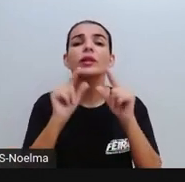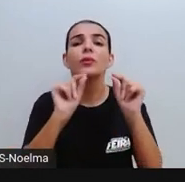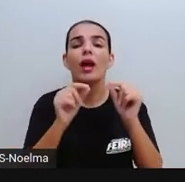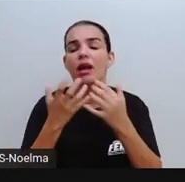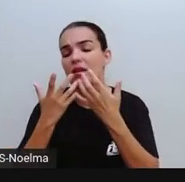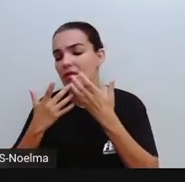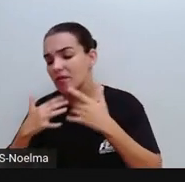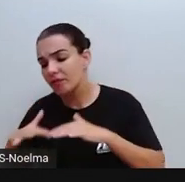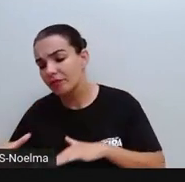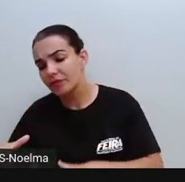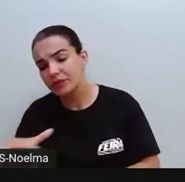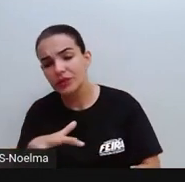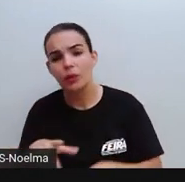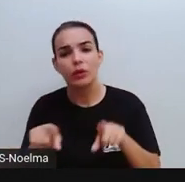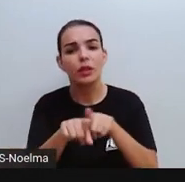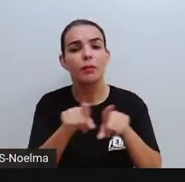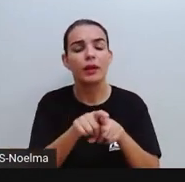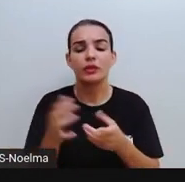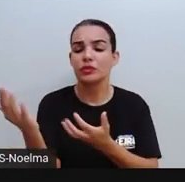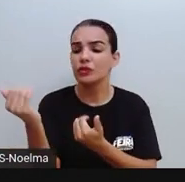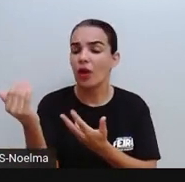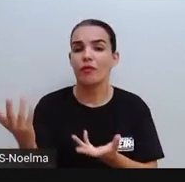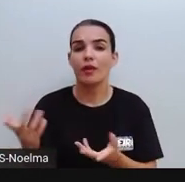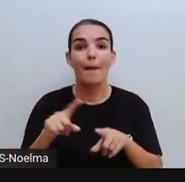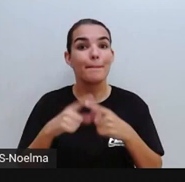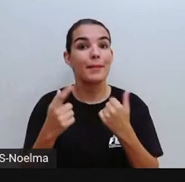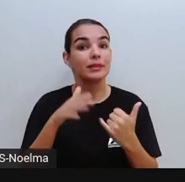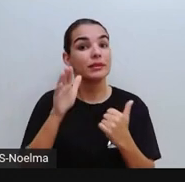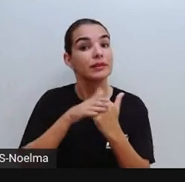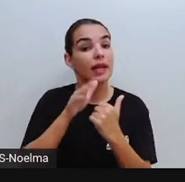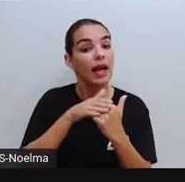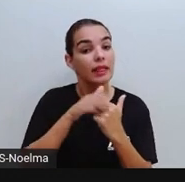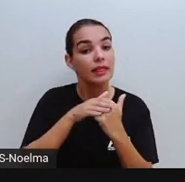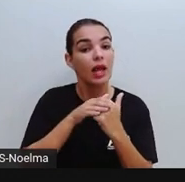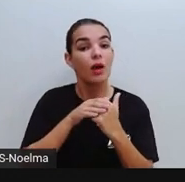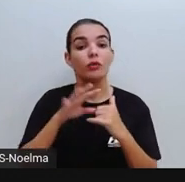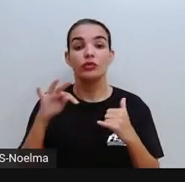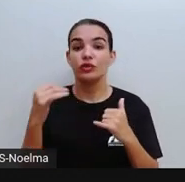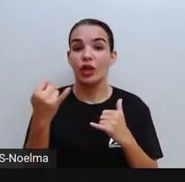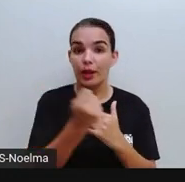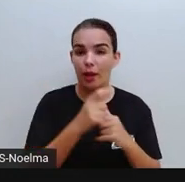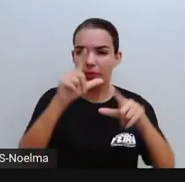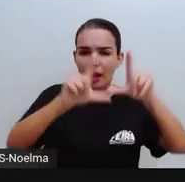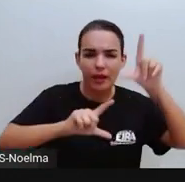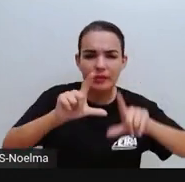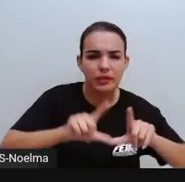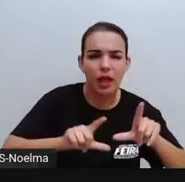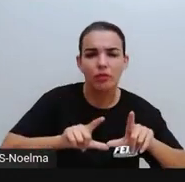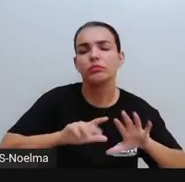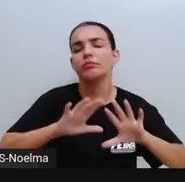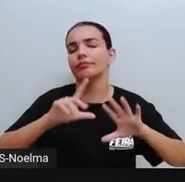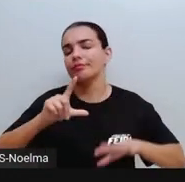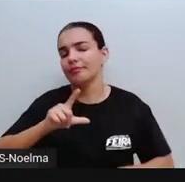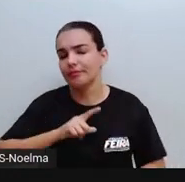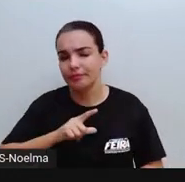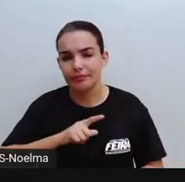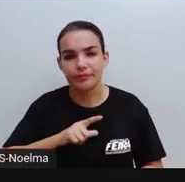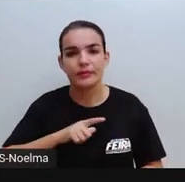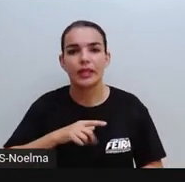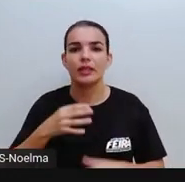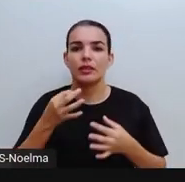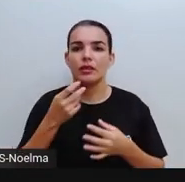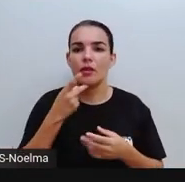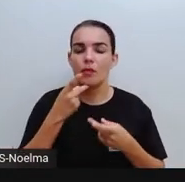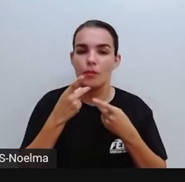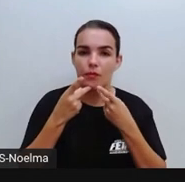jovem né mas em geral aí quando a gente fala de televisão é e a